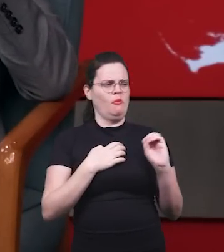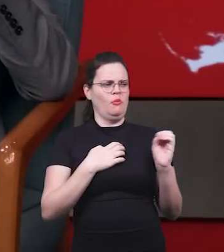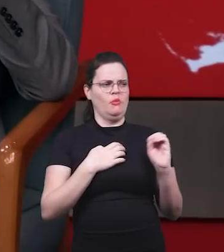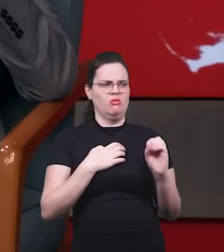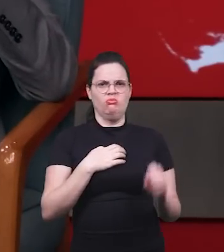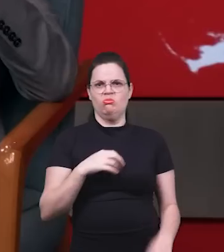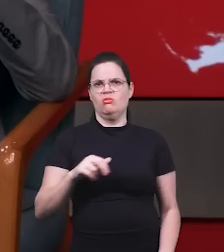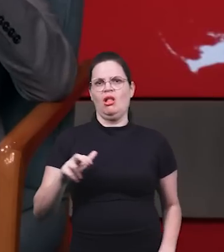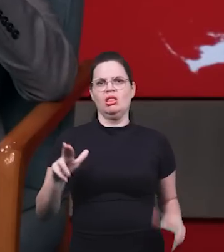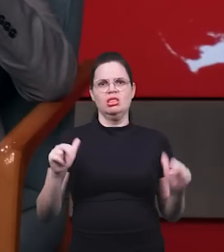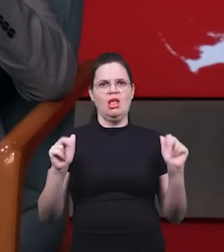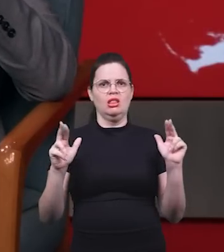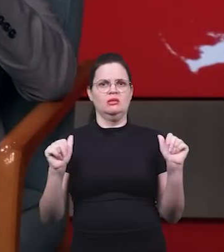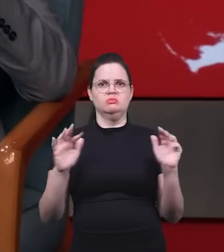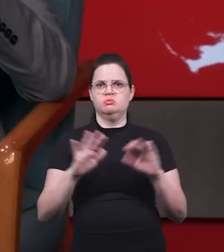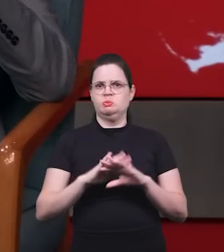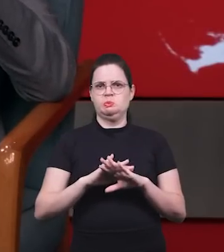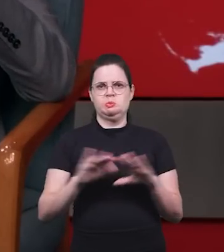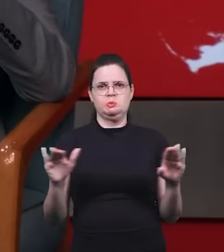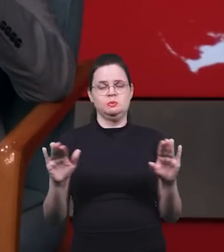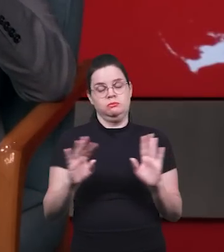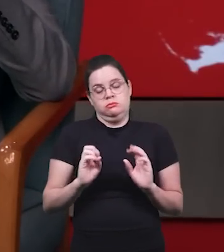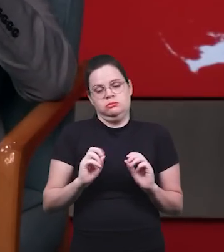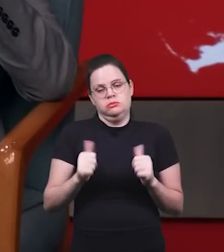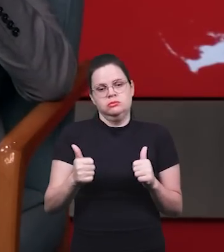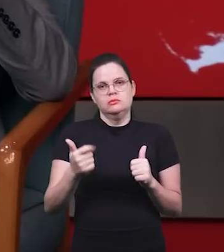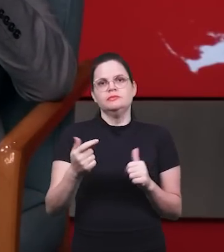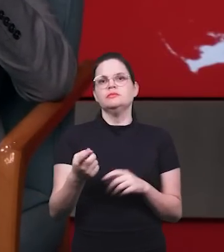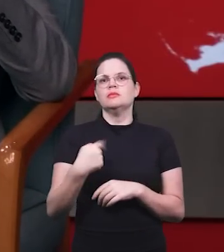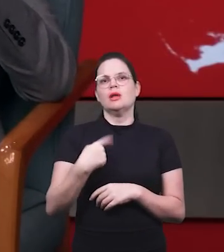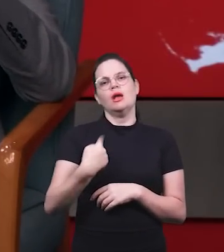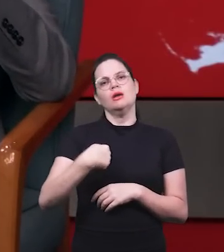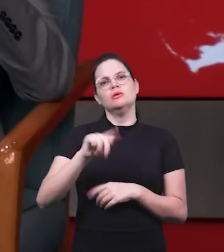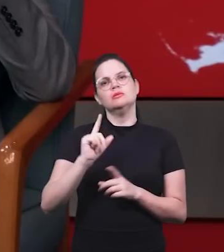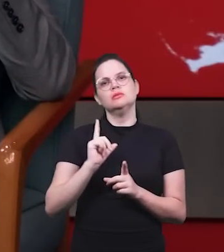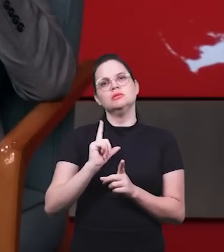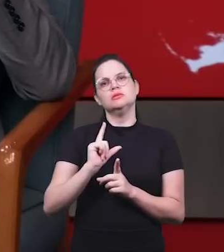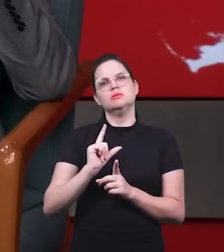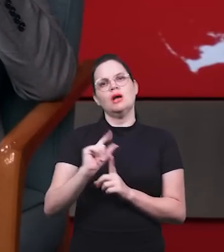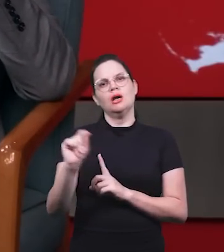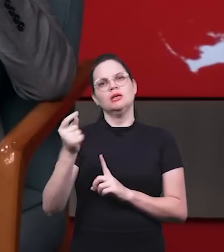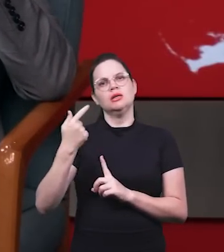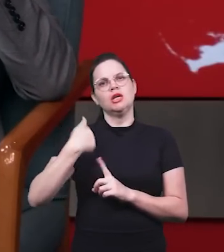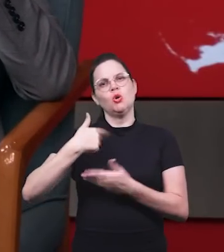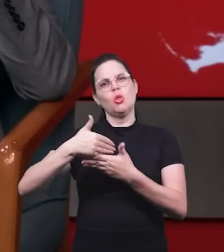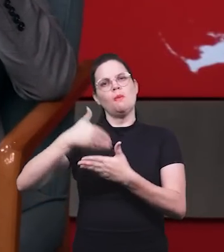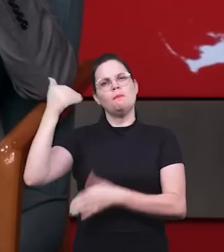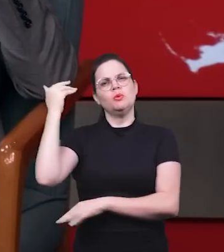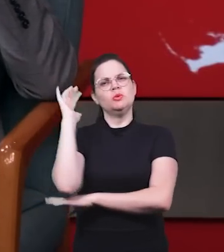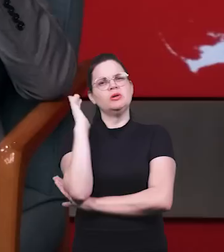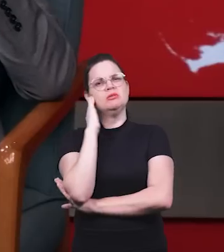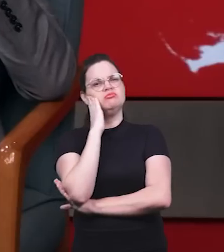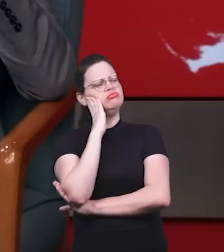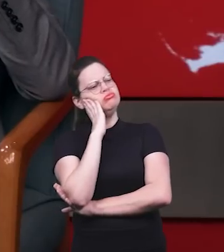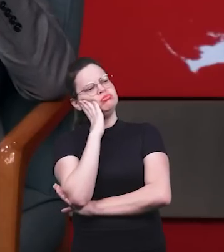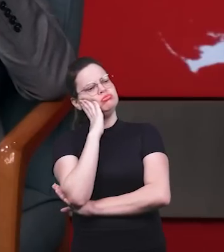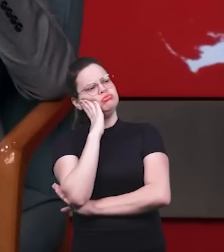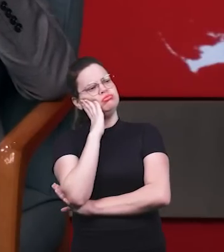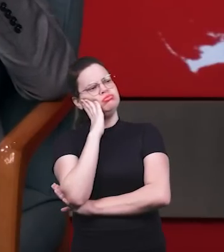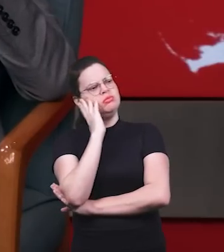nada. Eu saí ali daquela madrugada, fiquei lá do outro lado da rua, encostei no muro, fiquei olhando, mas até